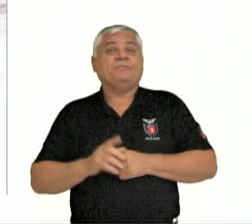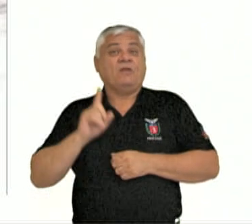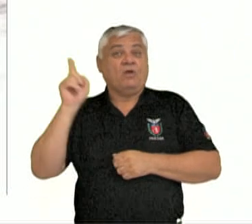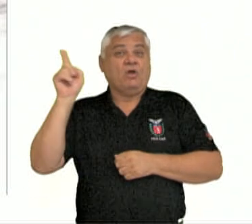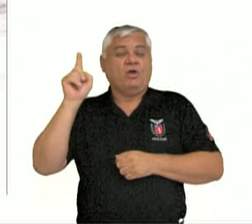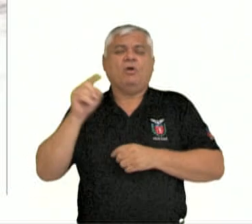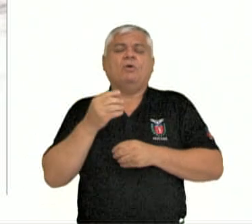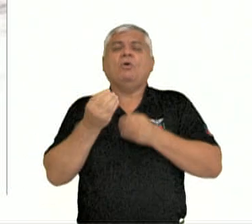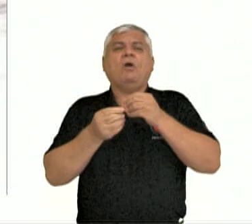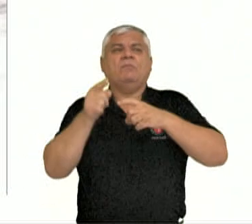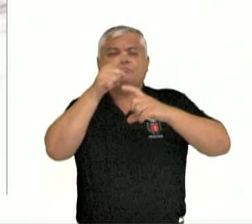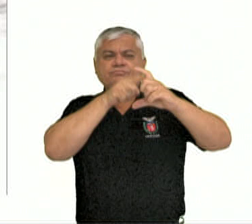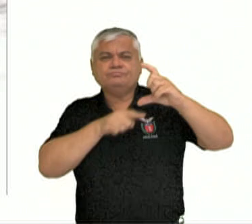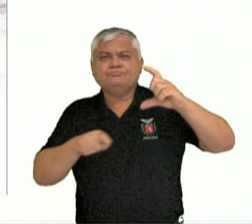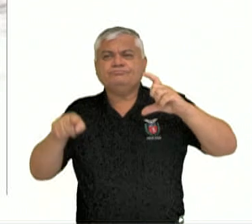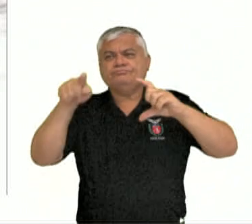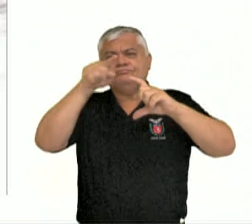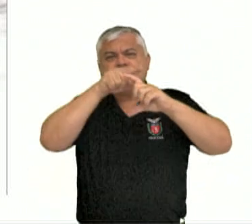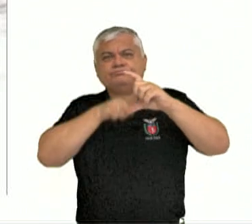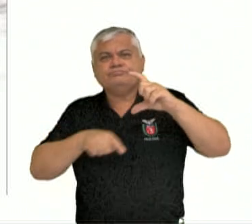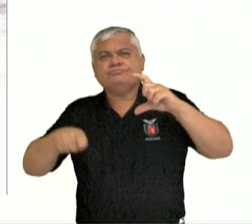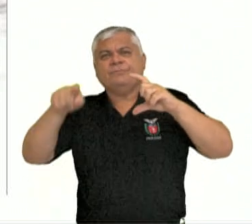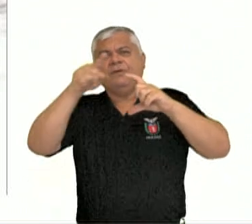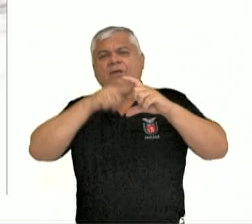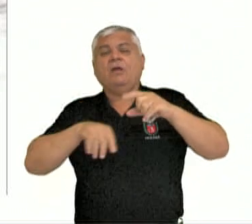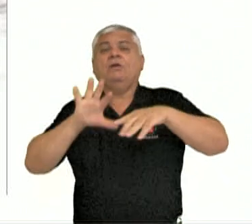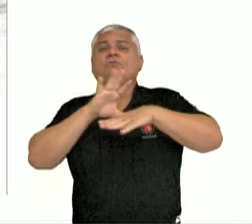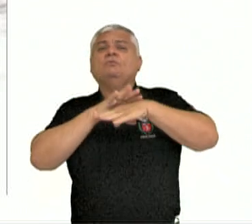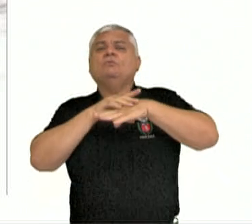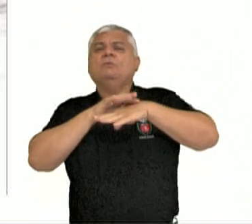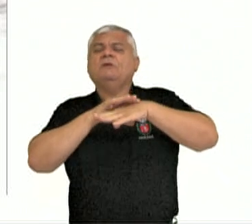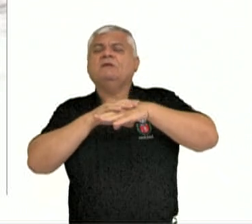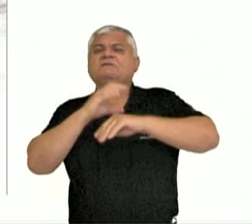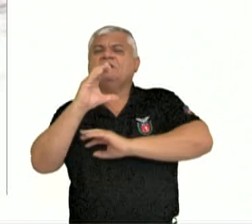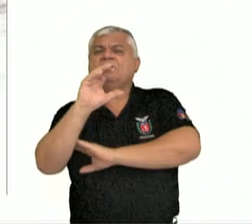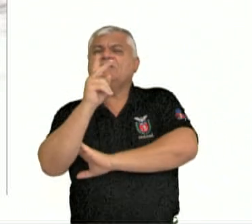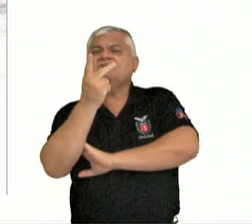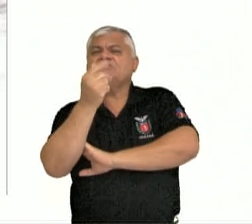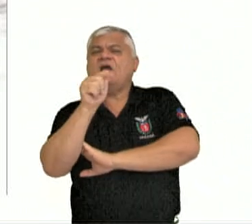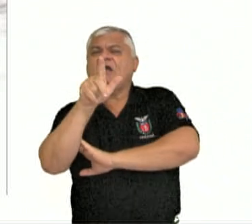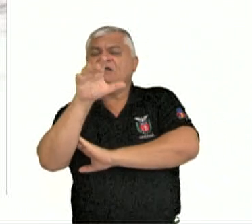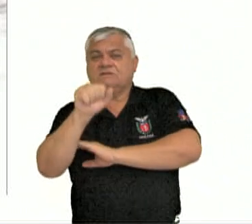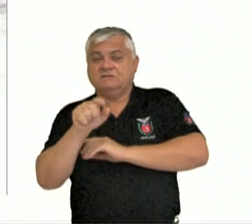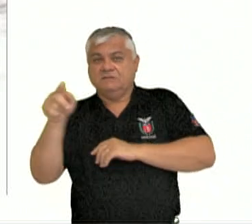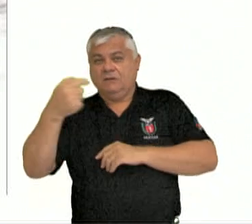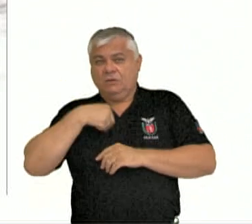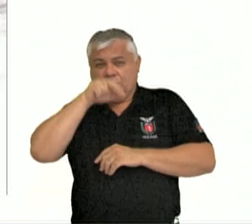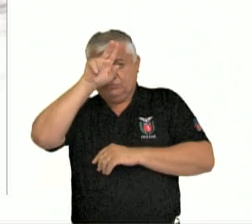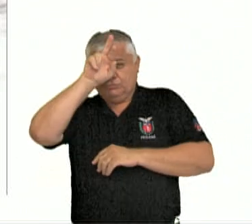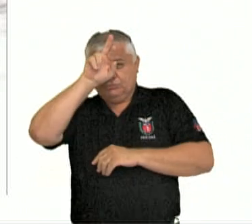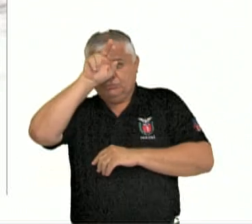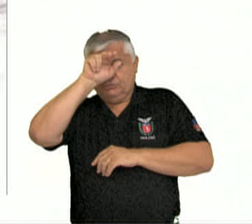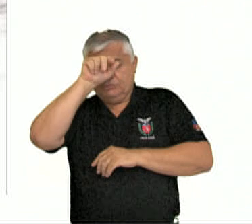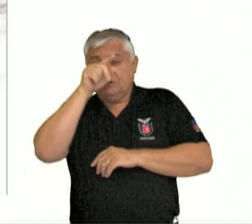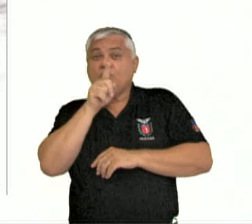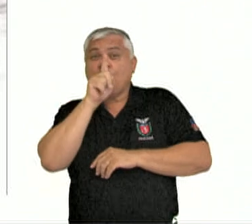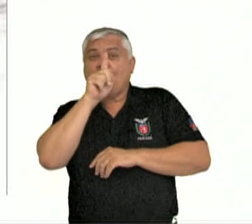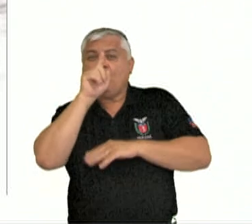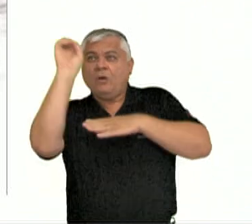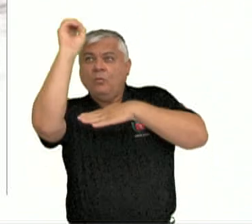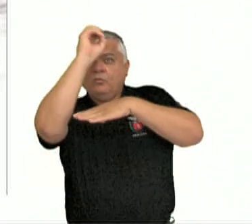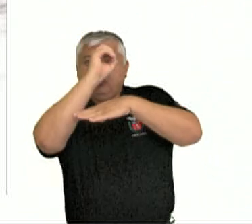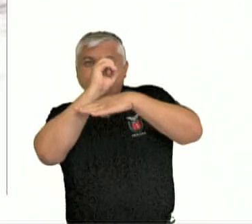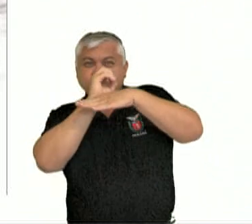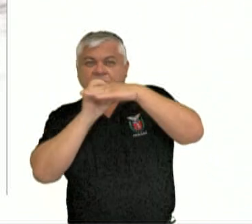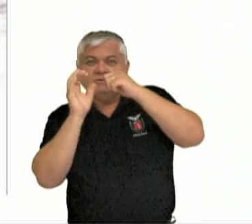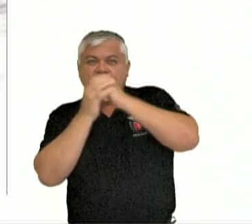o ciclo da doença de Chagas. Então o que acontece? Então esse barbeiro normalmente ele ataca à noite, ele pica a região